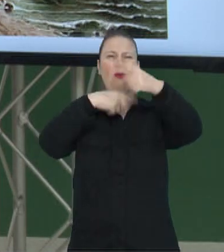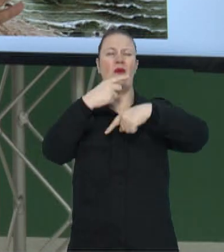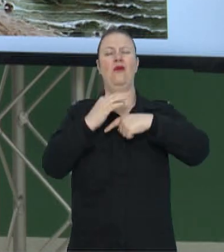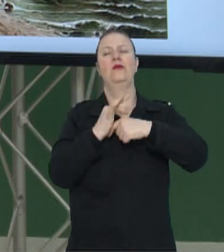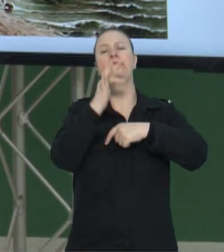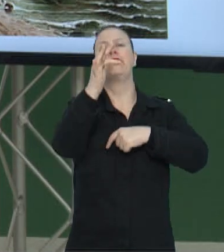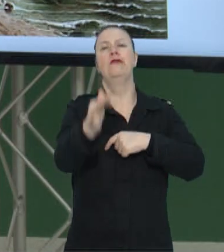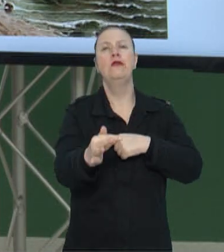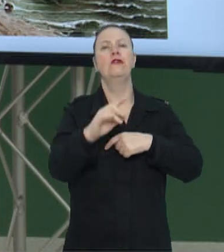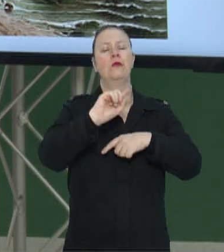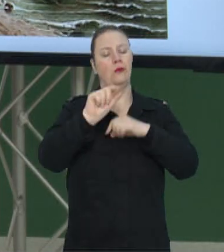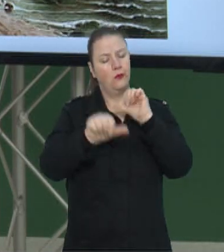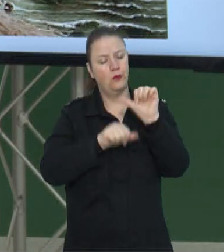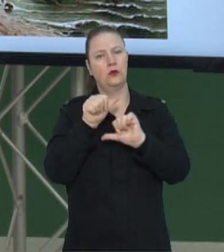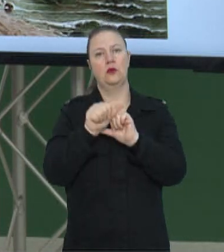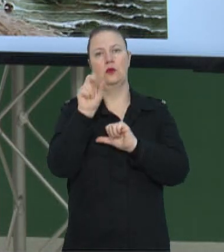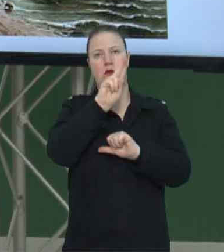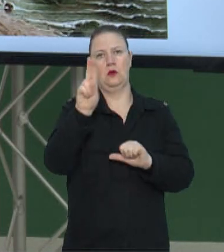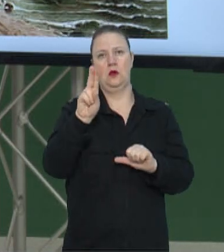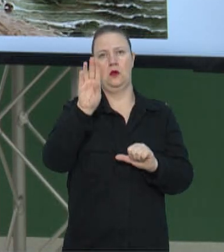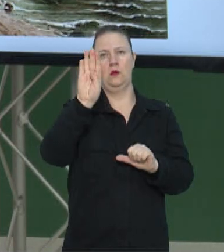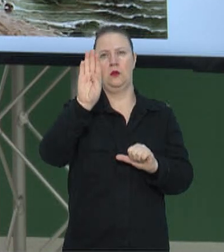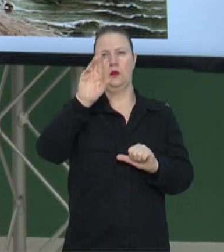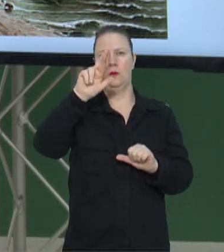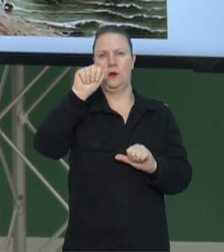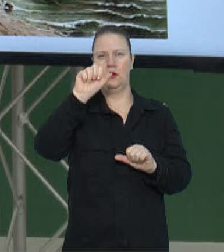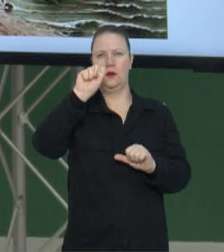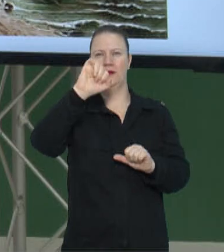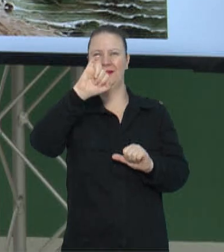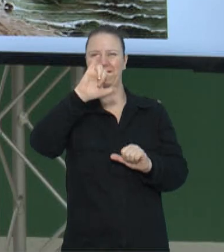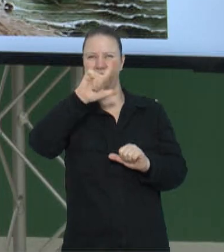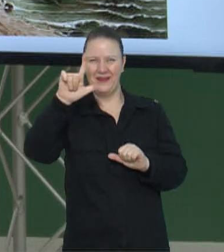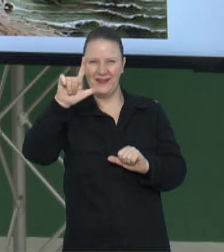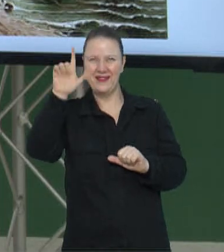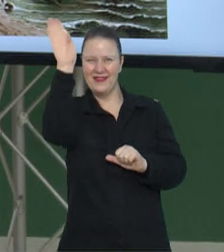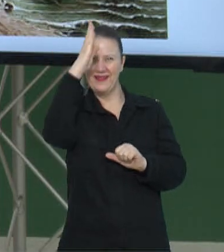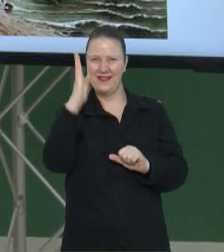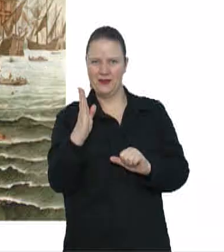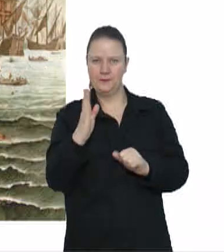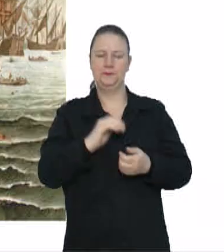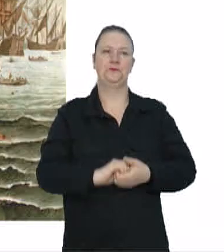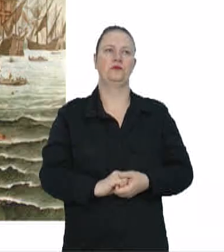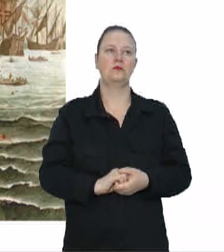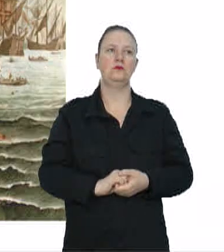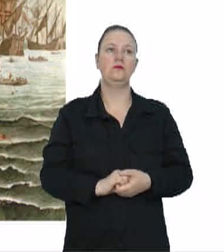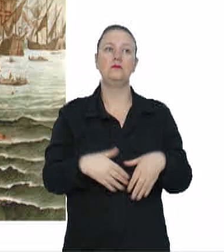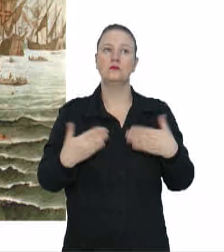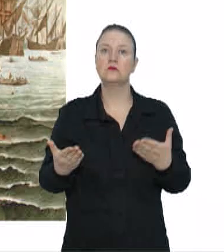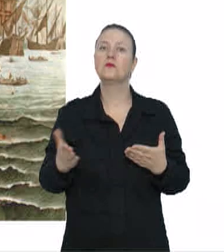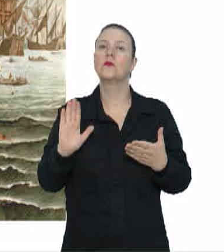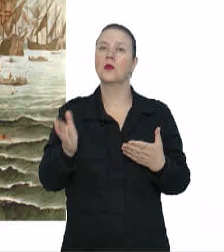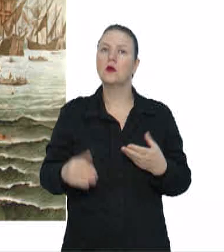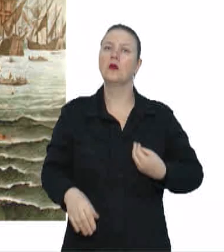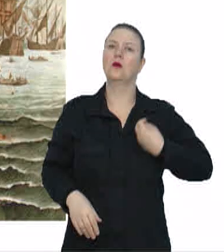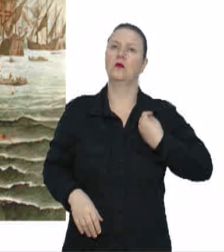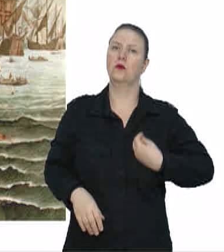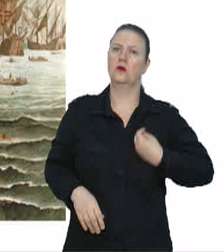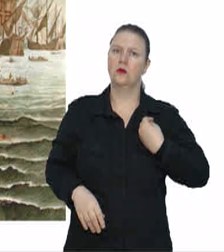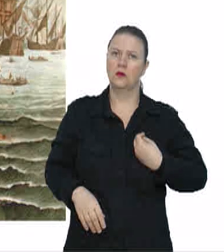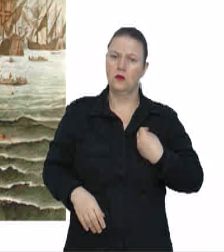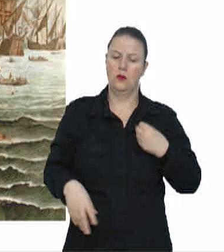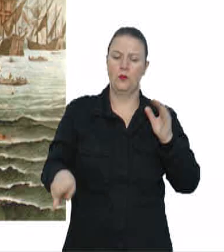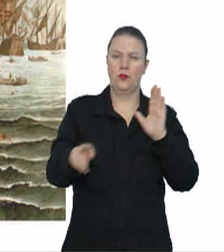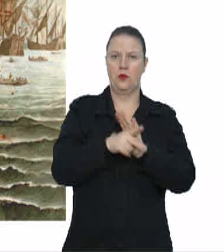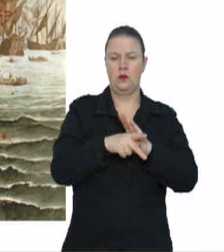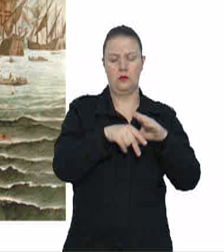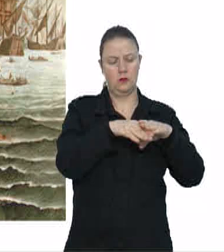Ah, então, a imagem é para dar essa ideia do contato inicial ali de quem já vivia em terras que são